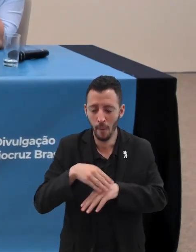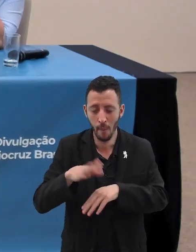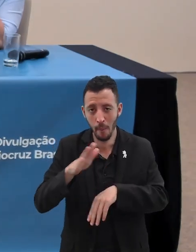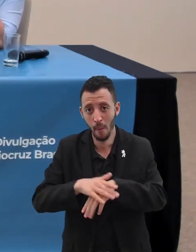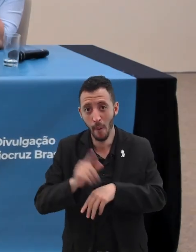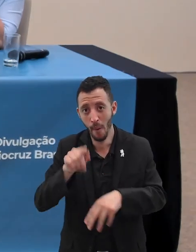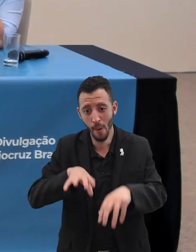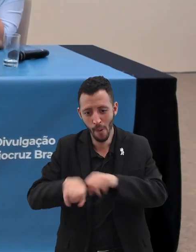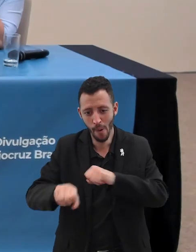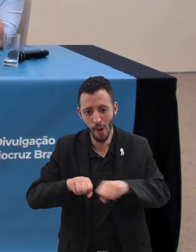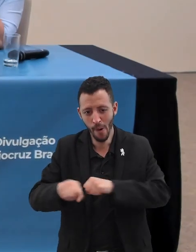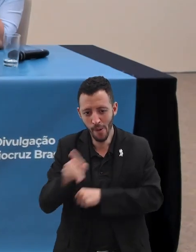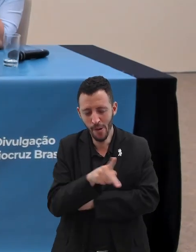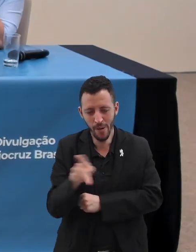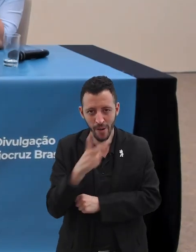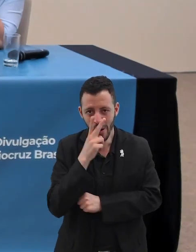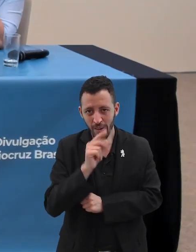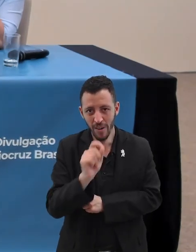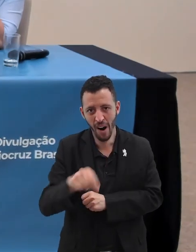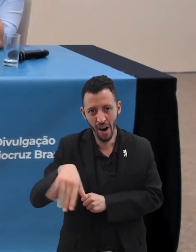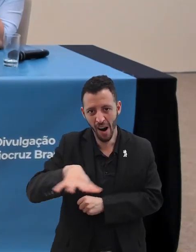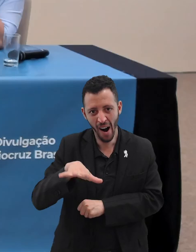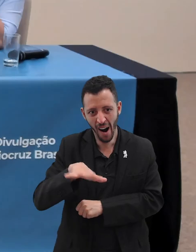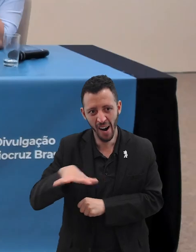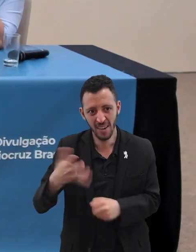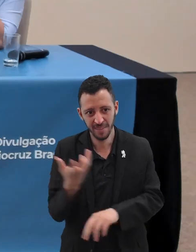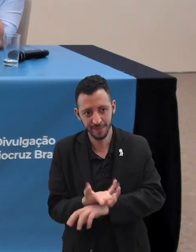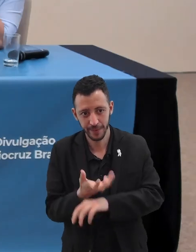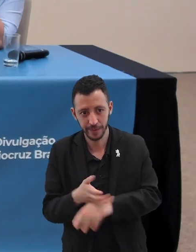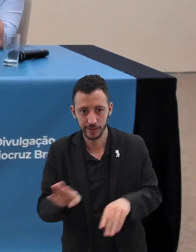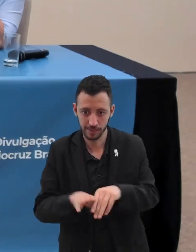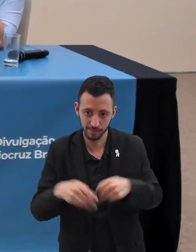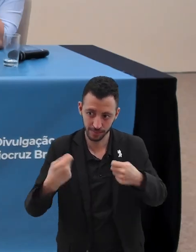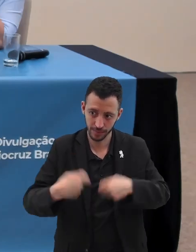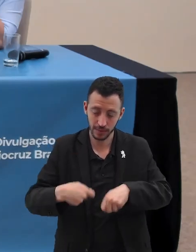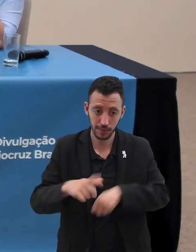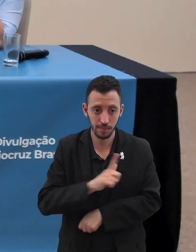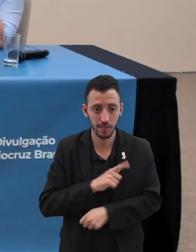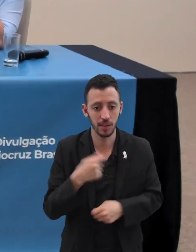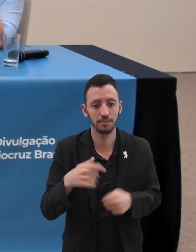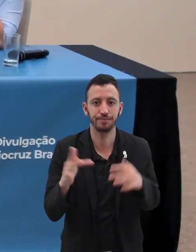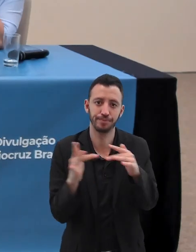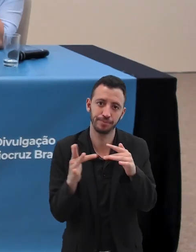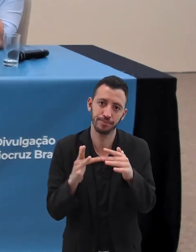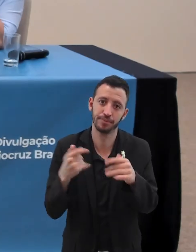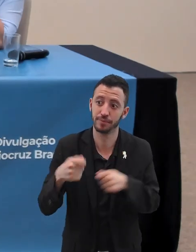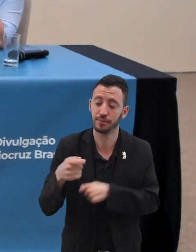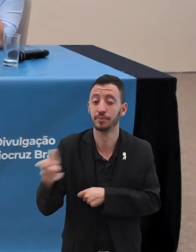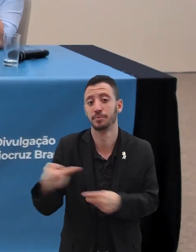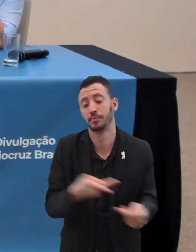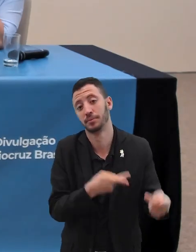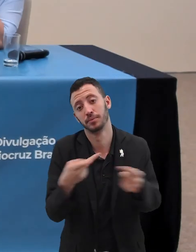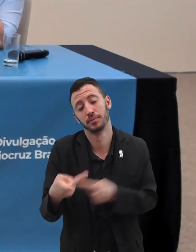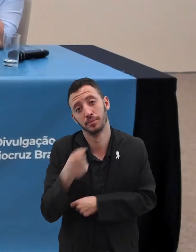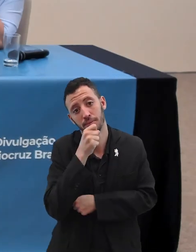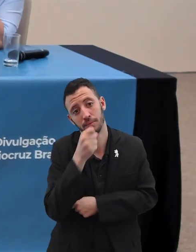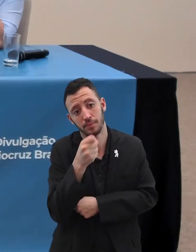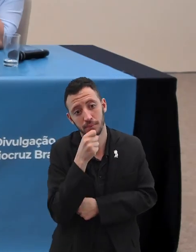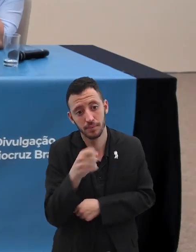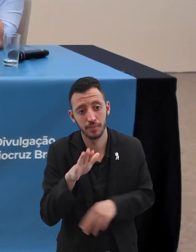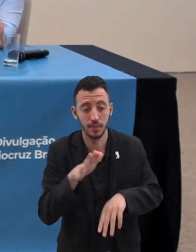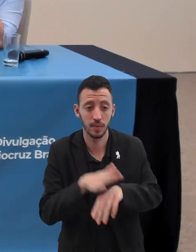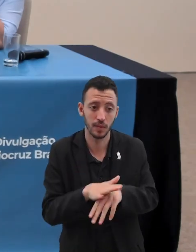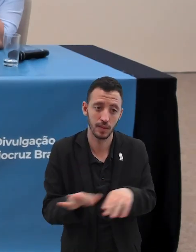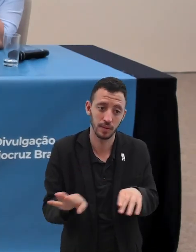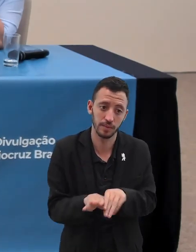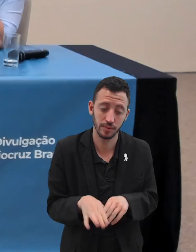você forme professores para essa disciplina, deveria também contar com a participação de jornalistas.